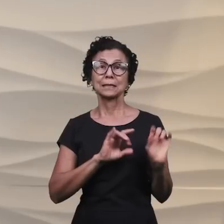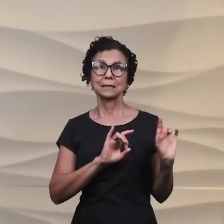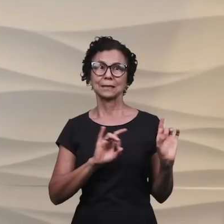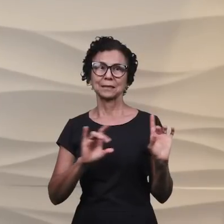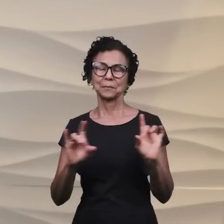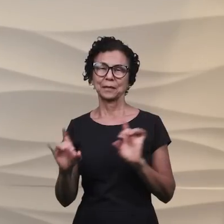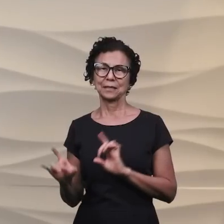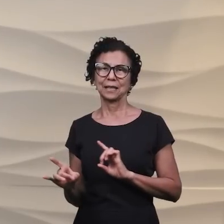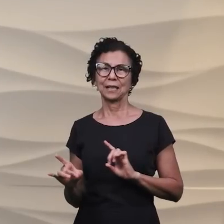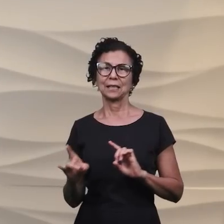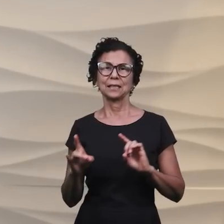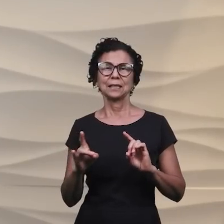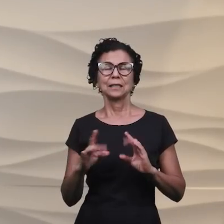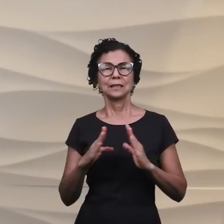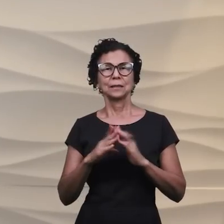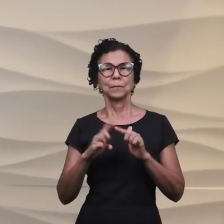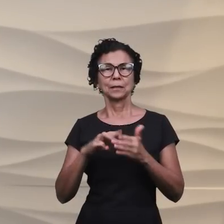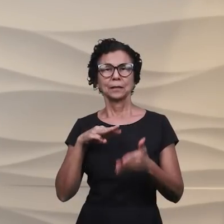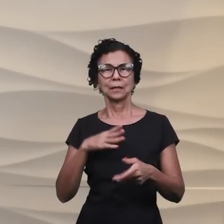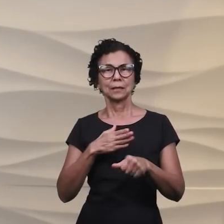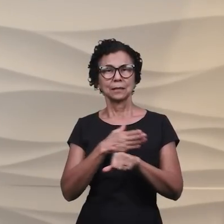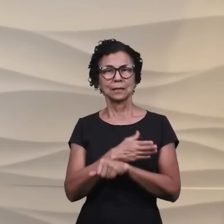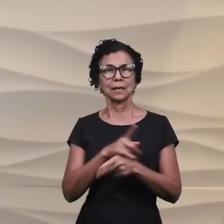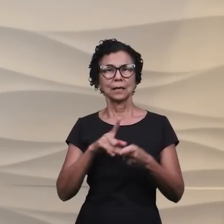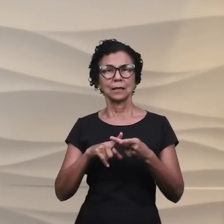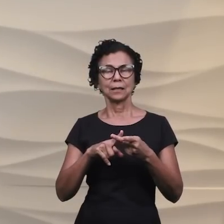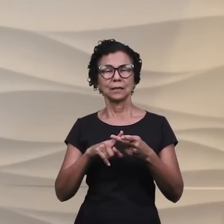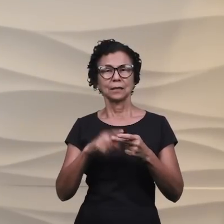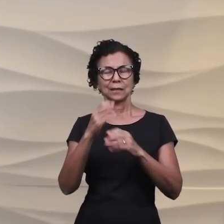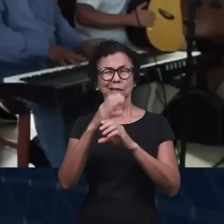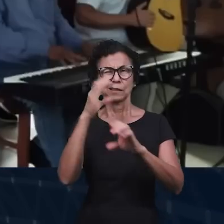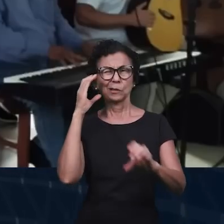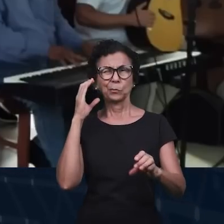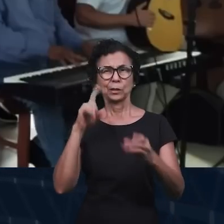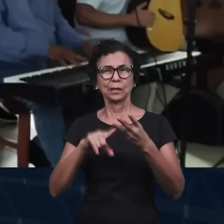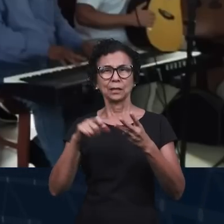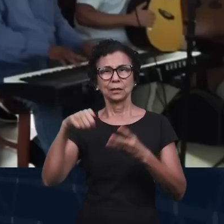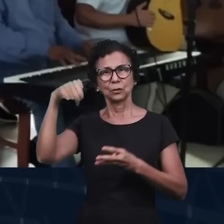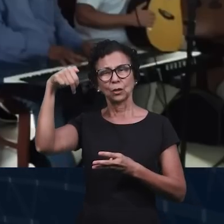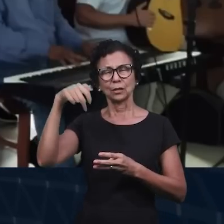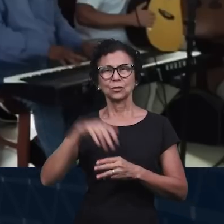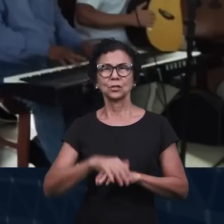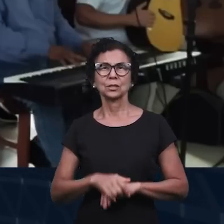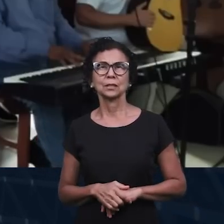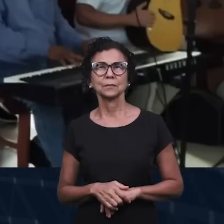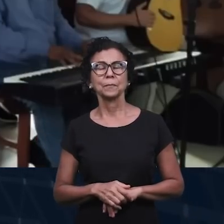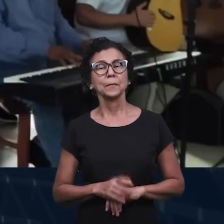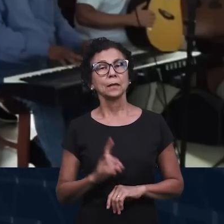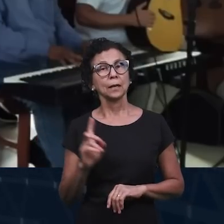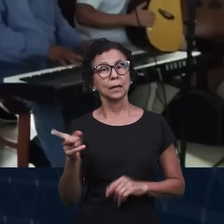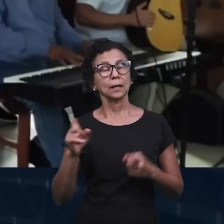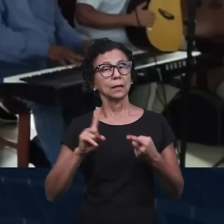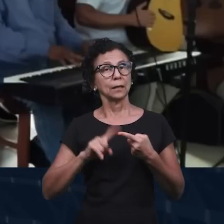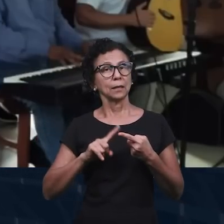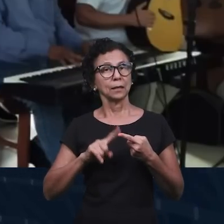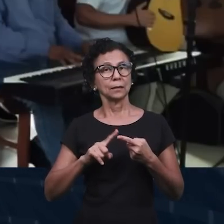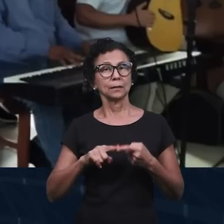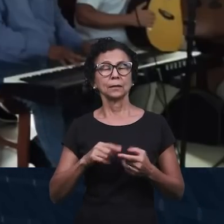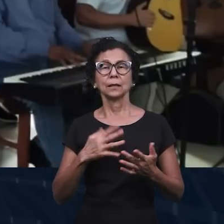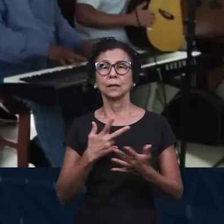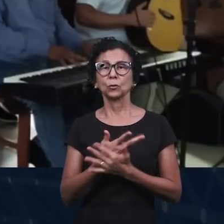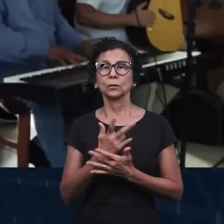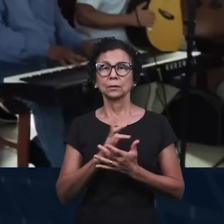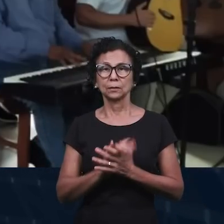especiais vividos nas igrejas de Serra, Camburi e Norte do Espírito Santo. Começando por Serra, no Planalto Serrano, Bloco